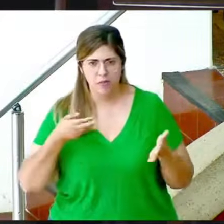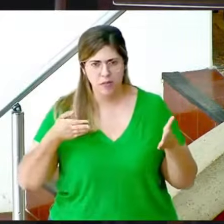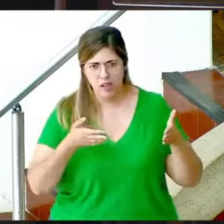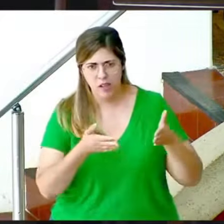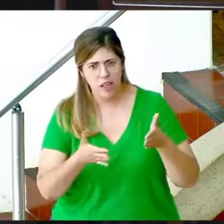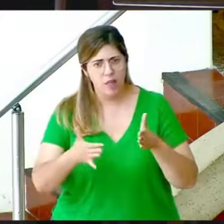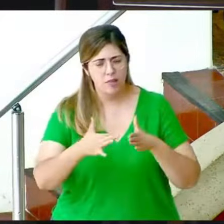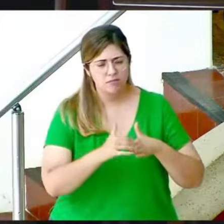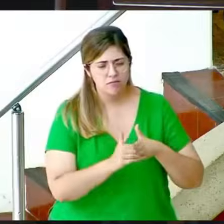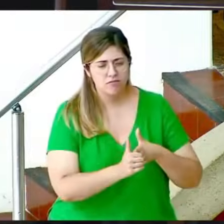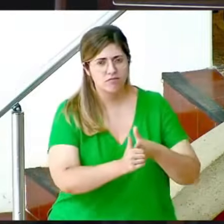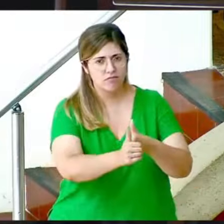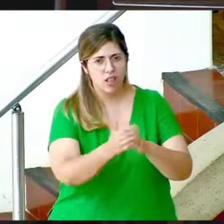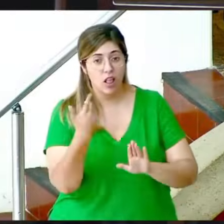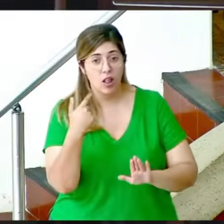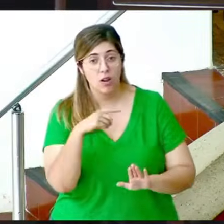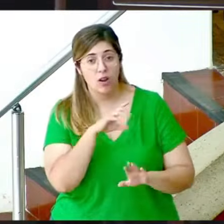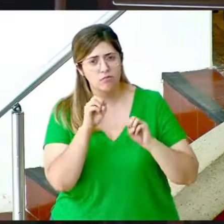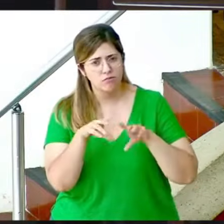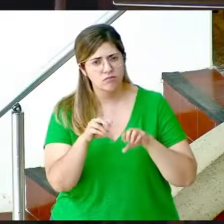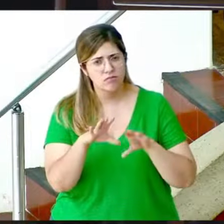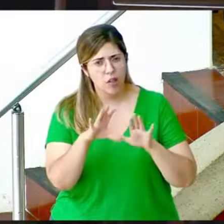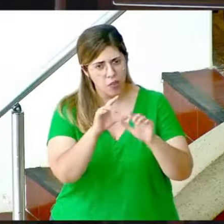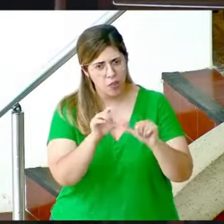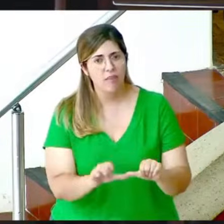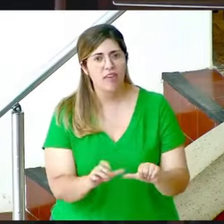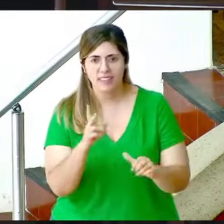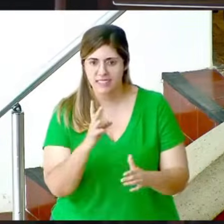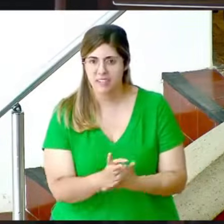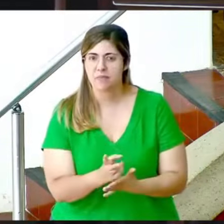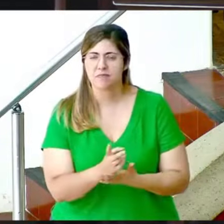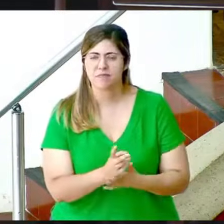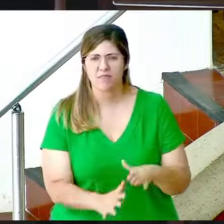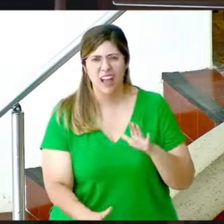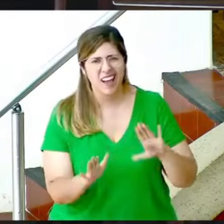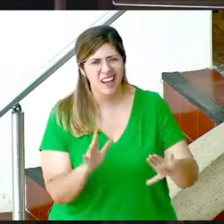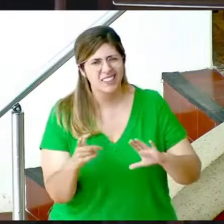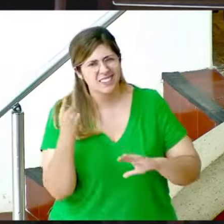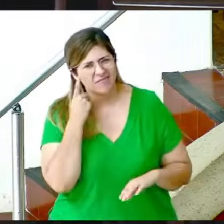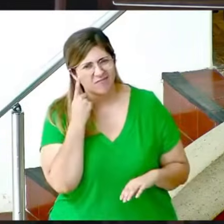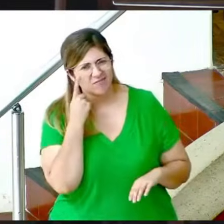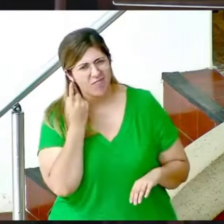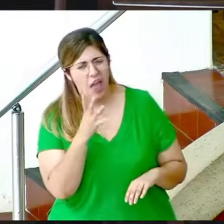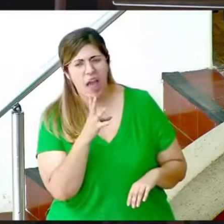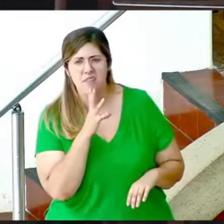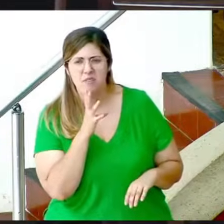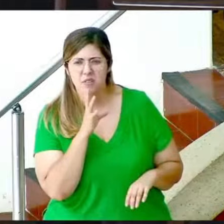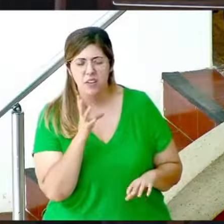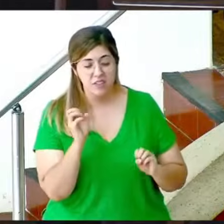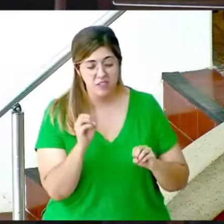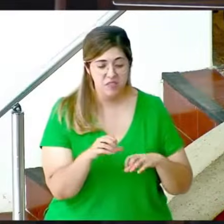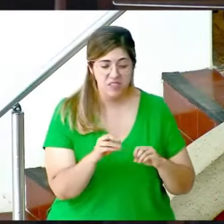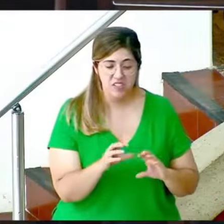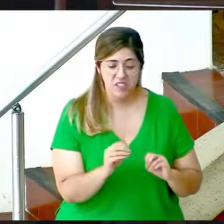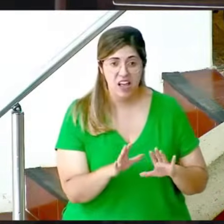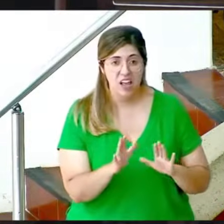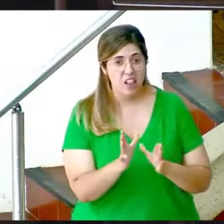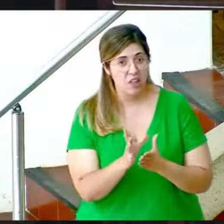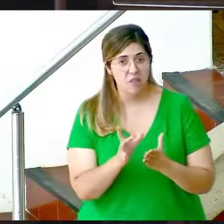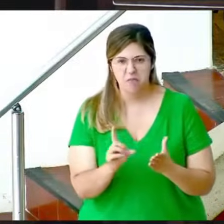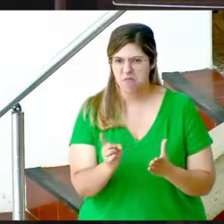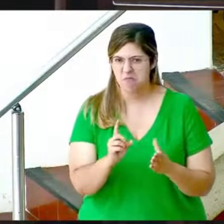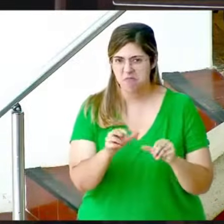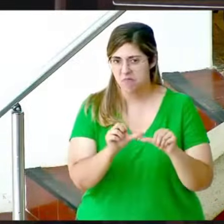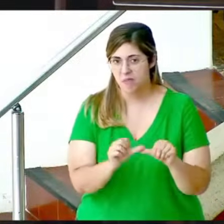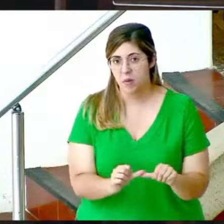há exceções, talvez o seu pensamento se pegue numa exceção. Mas eu conheço tal pessoa que foi ensinada e tal, e ela não está nos caminhos do